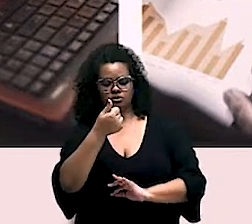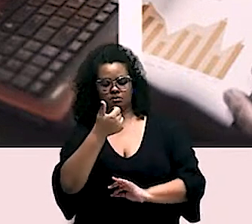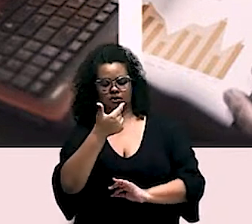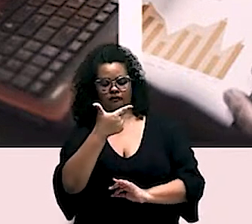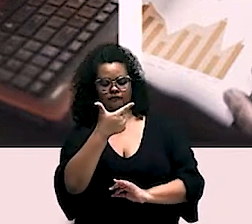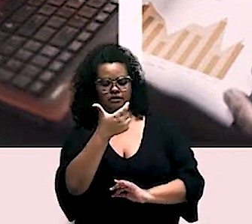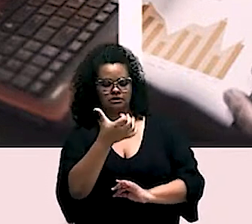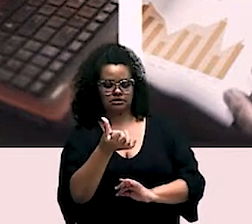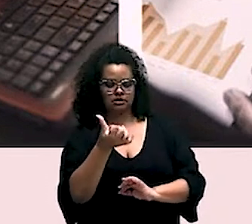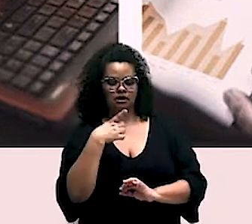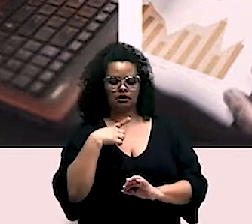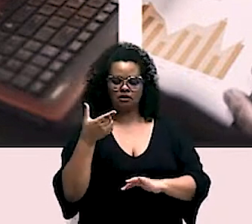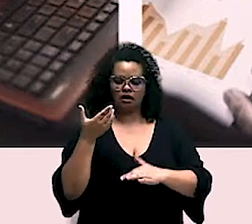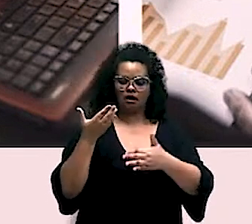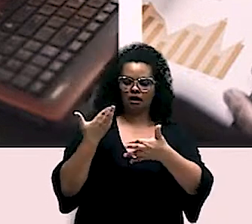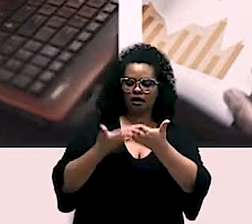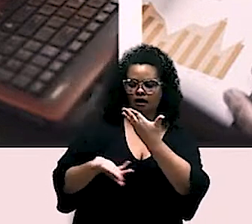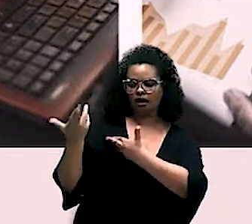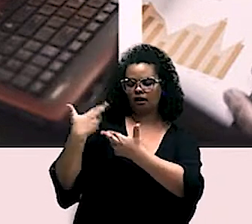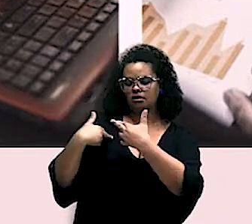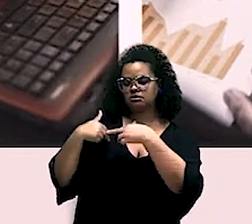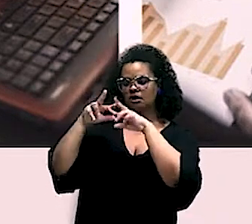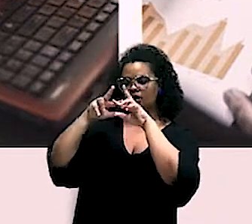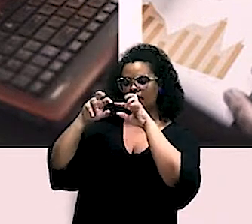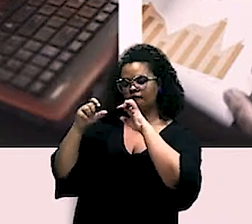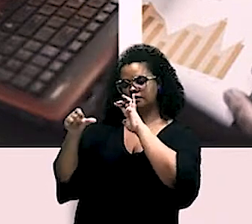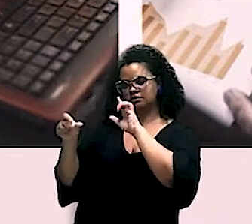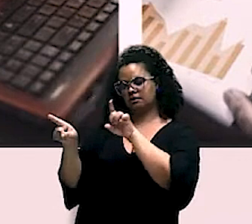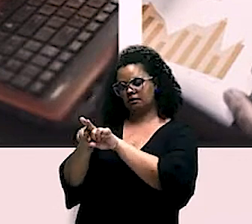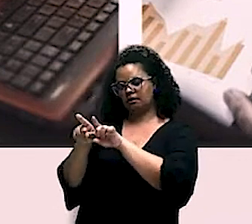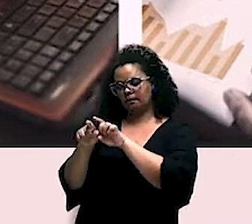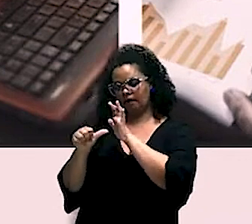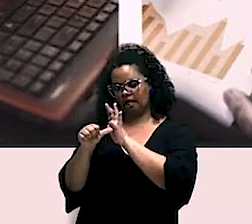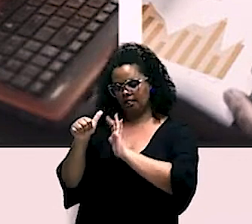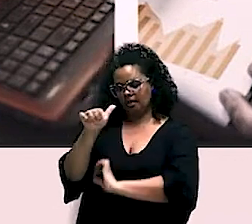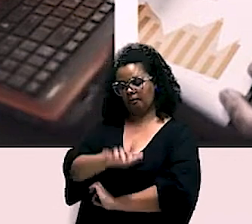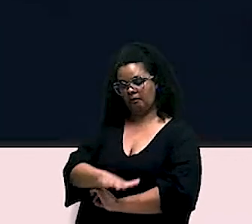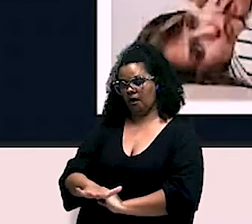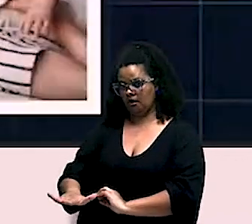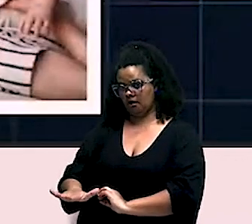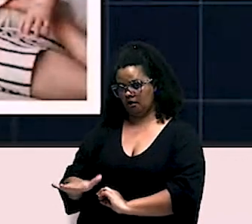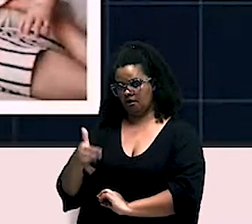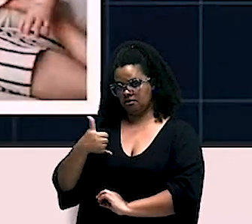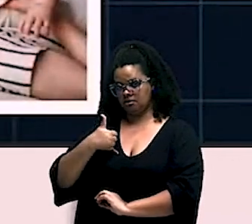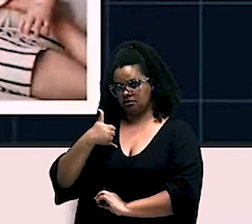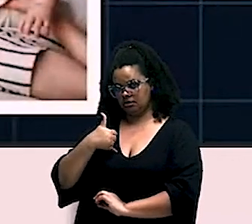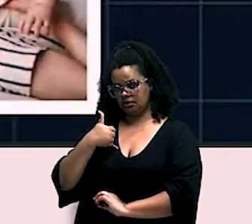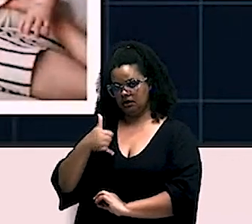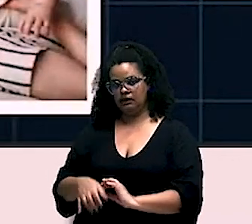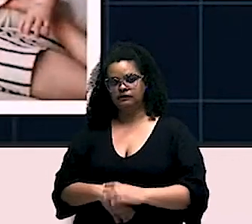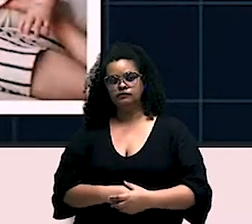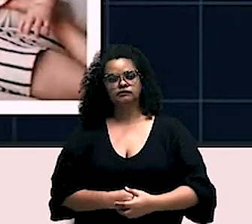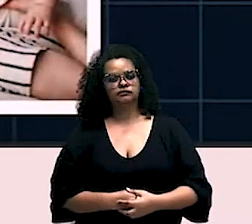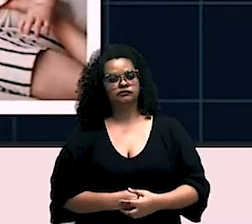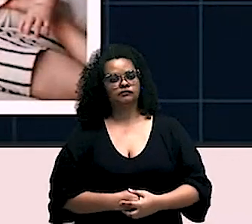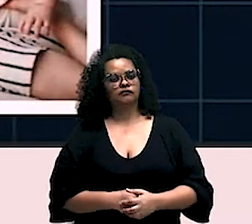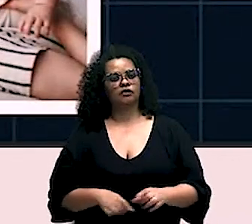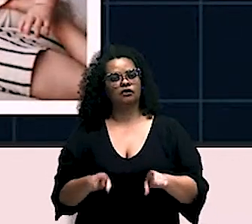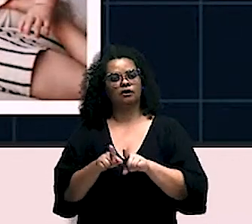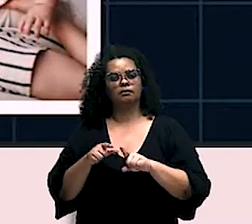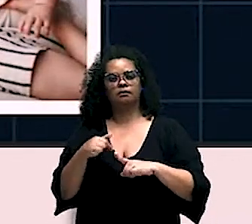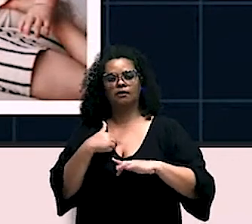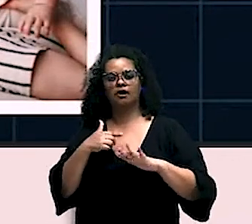que envolvam temáticas relacionadas à primeira infância. Mas vamos aprofundar mais um pouquinho